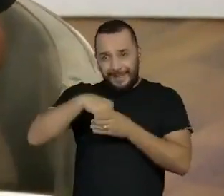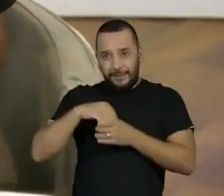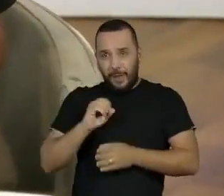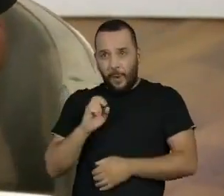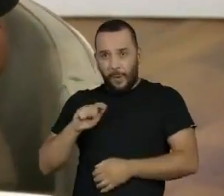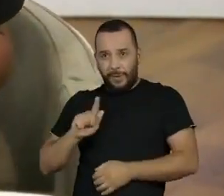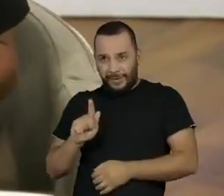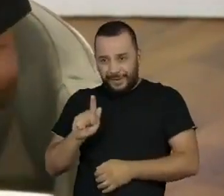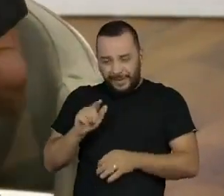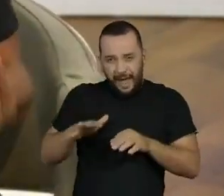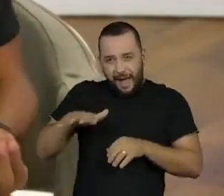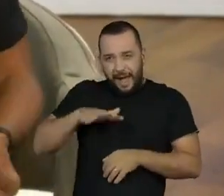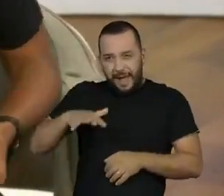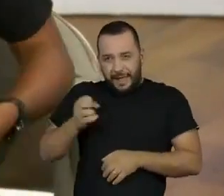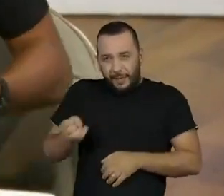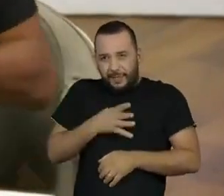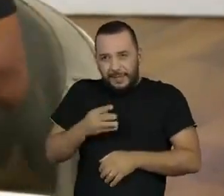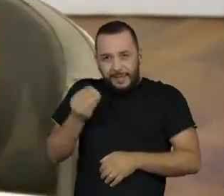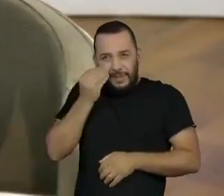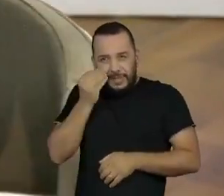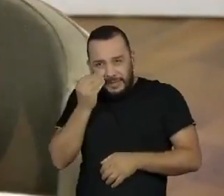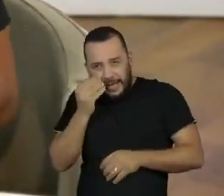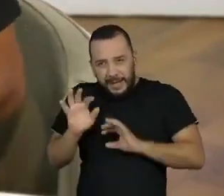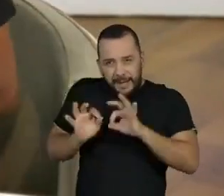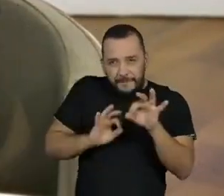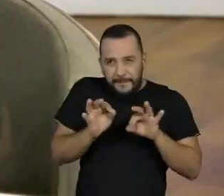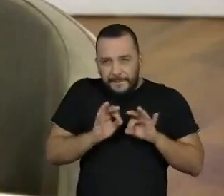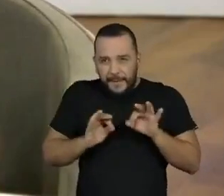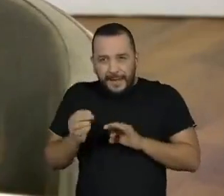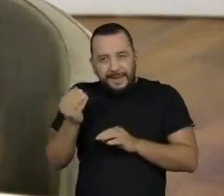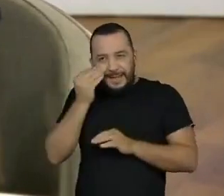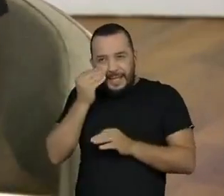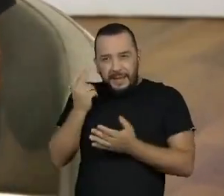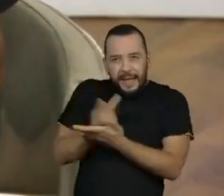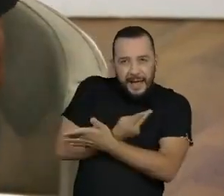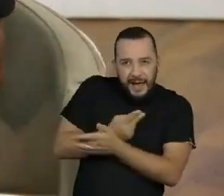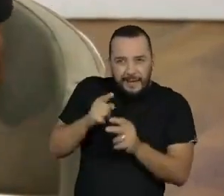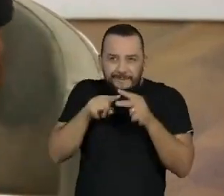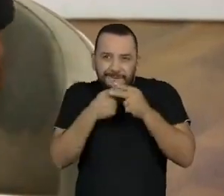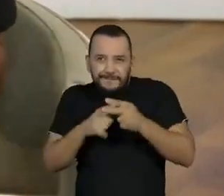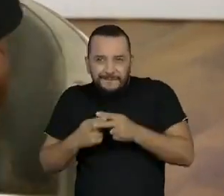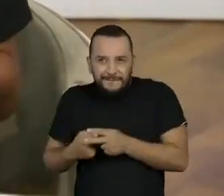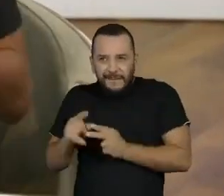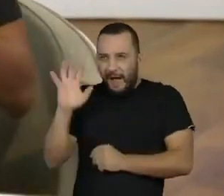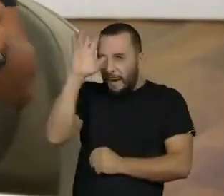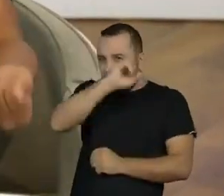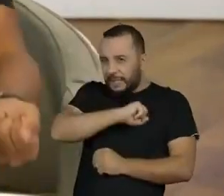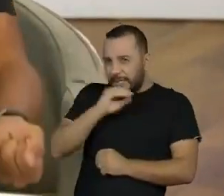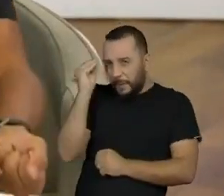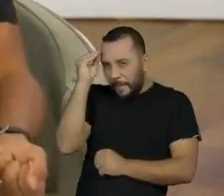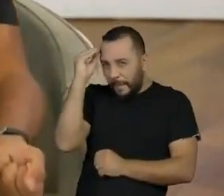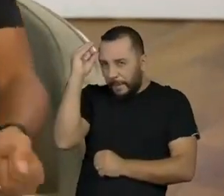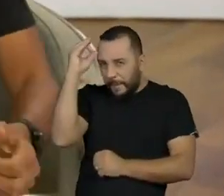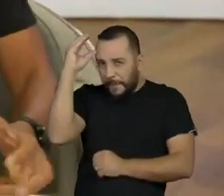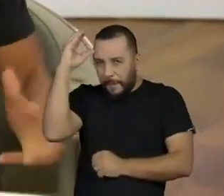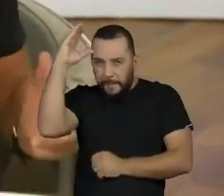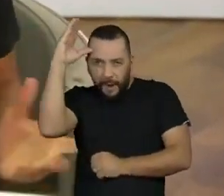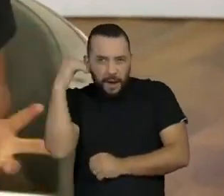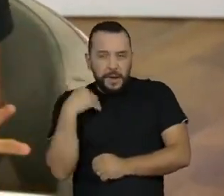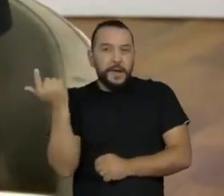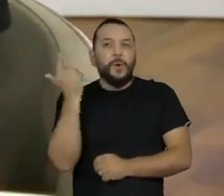de inovação. É onde a gente está testando, está explodindo alguns foguetes, está errando, mas está aprendendo muito para